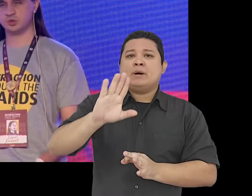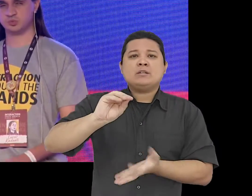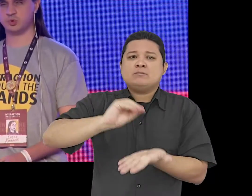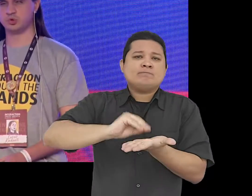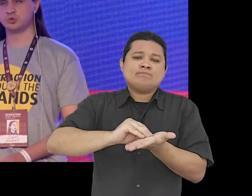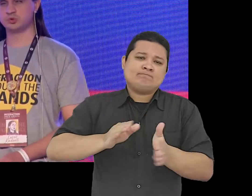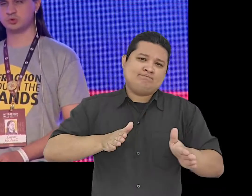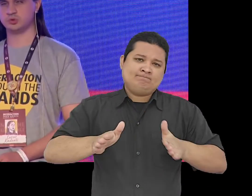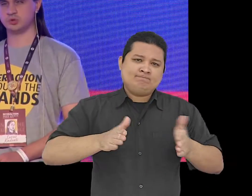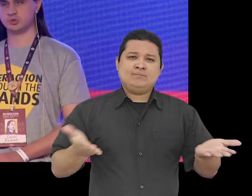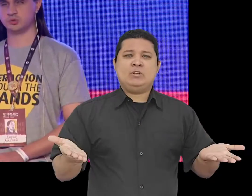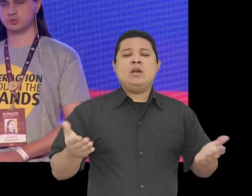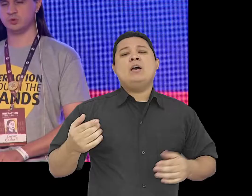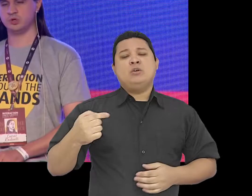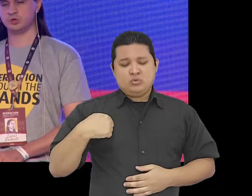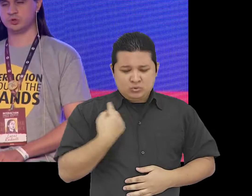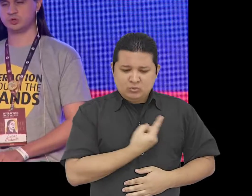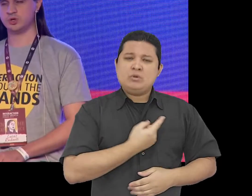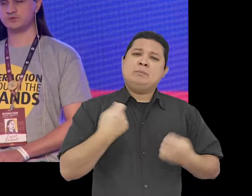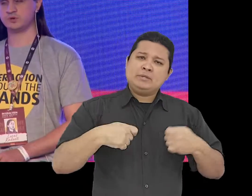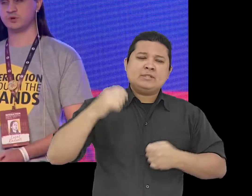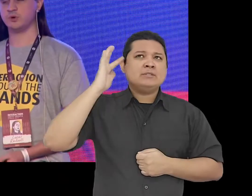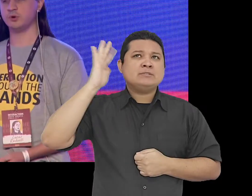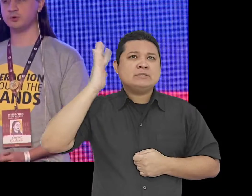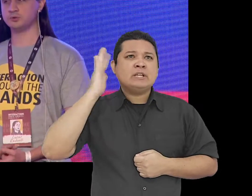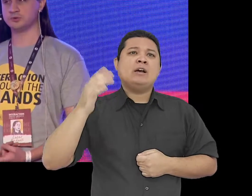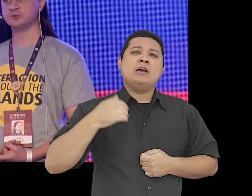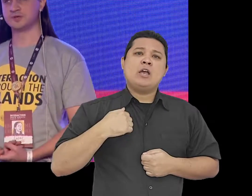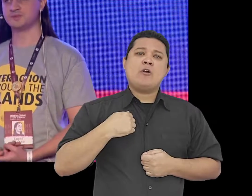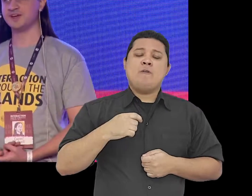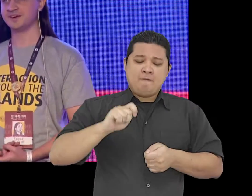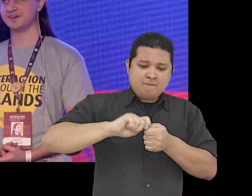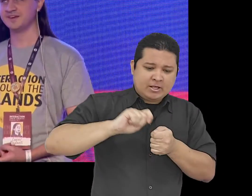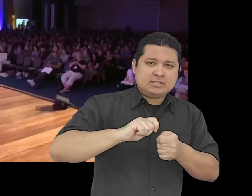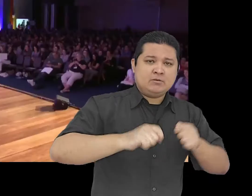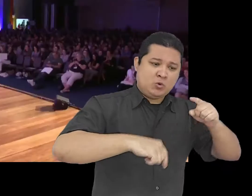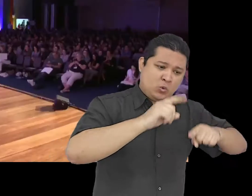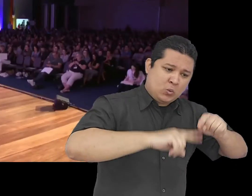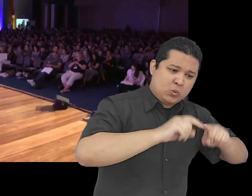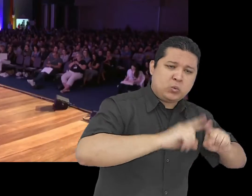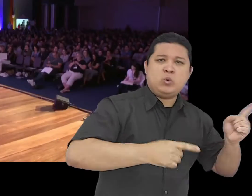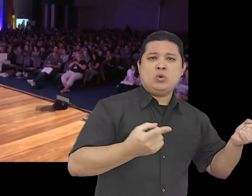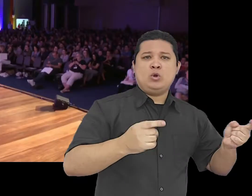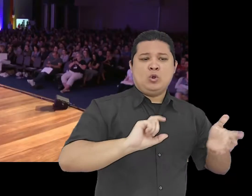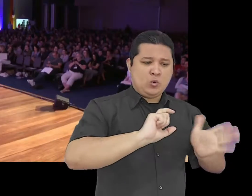estariam usando nossos produtos, nosso software ou o nosso banheiro.